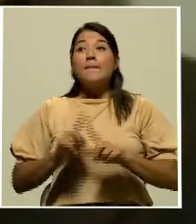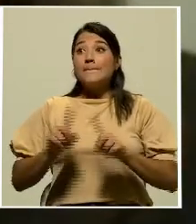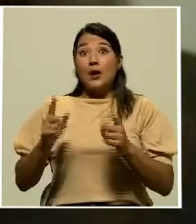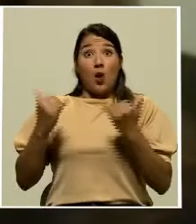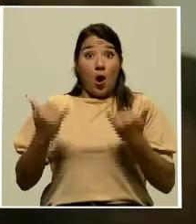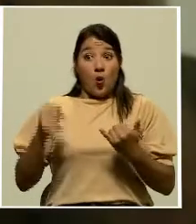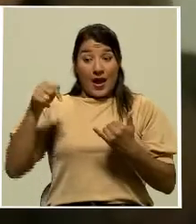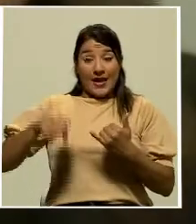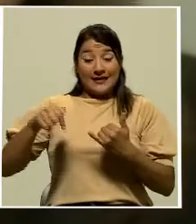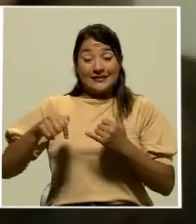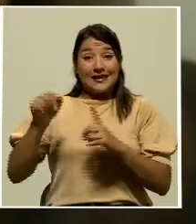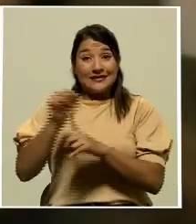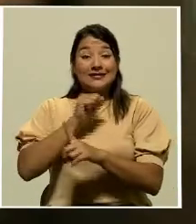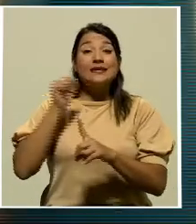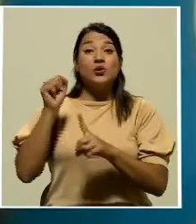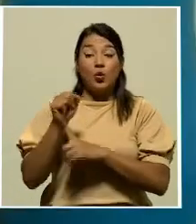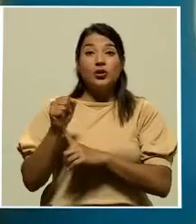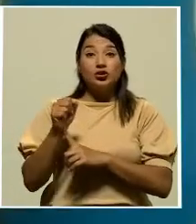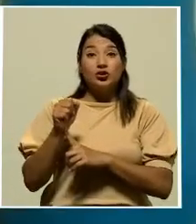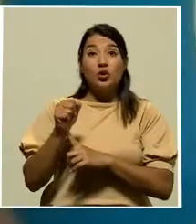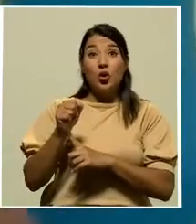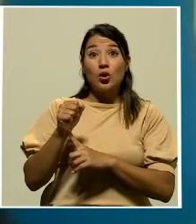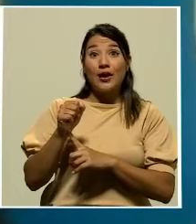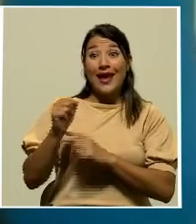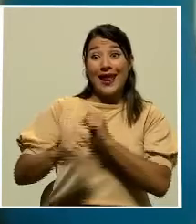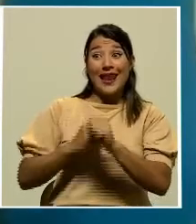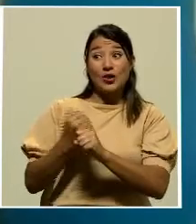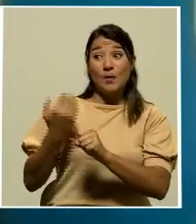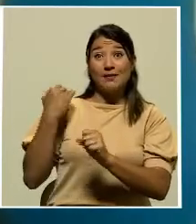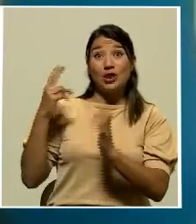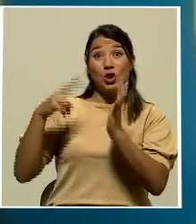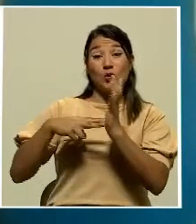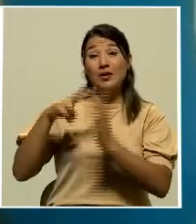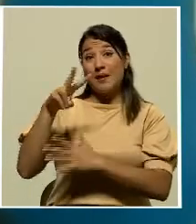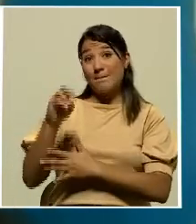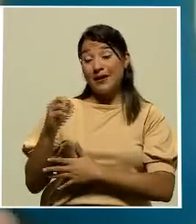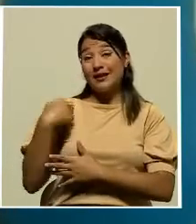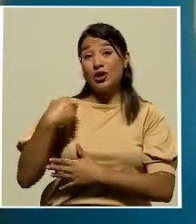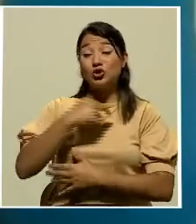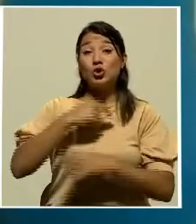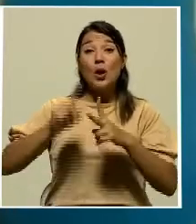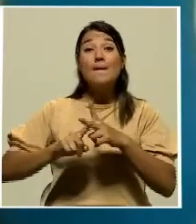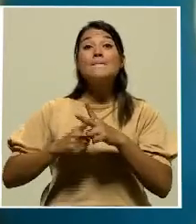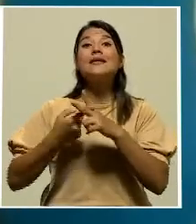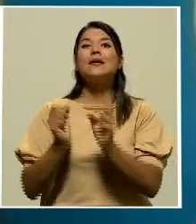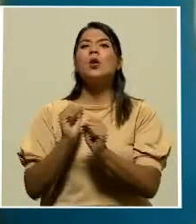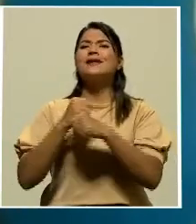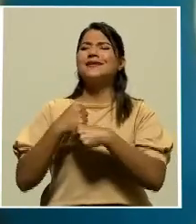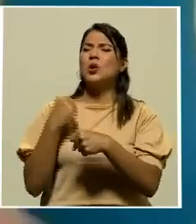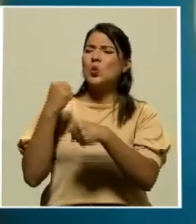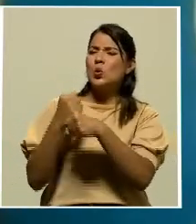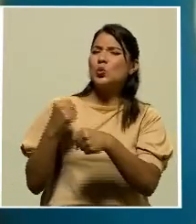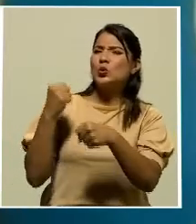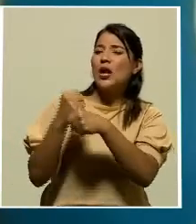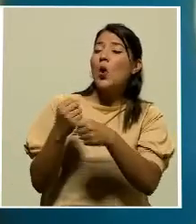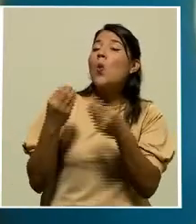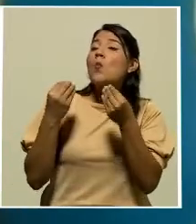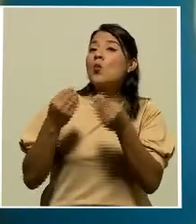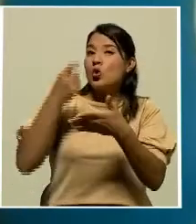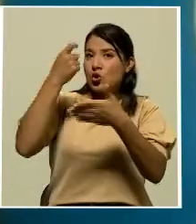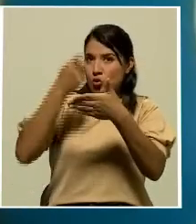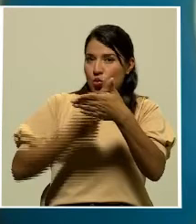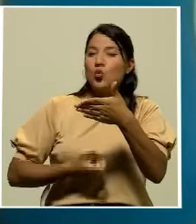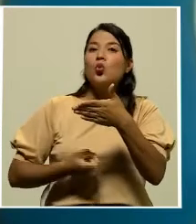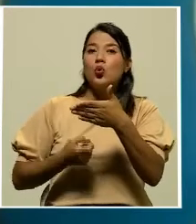agora, em 2020, começamos a fazer um trabalho muito forte de resposta